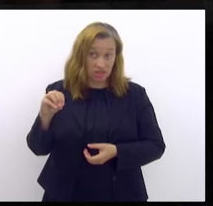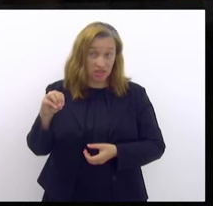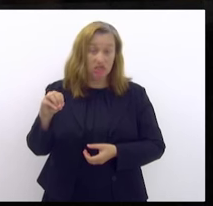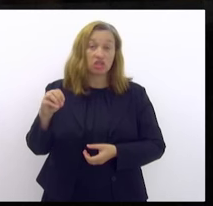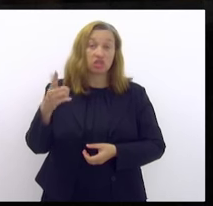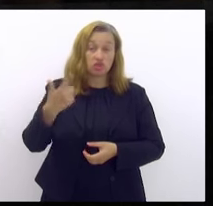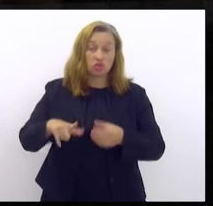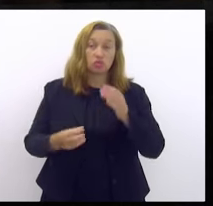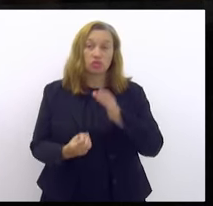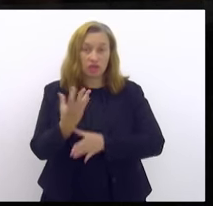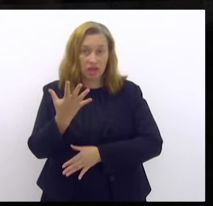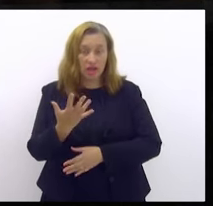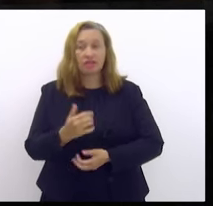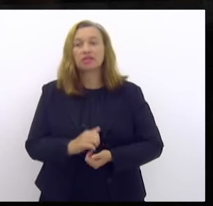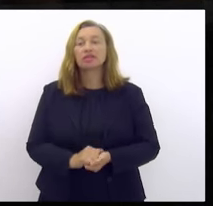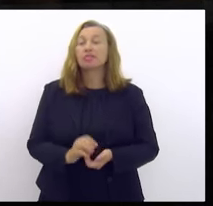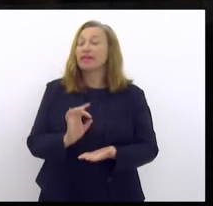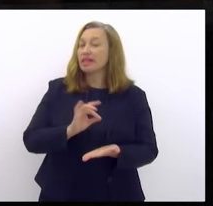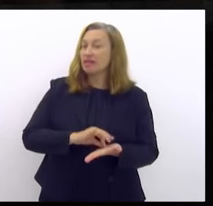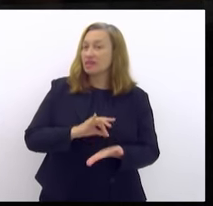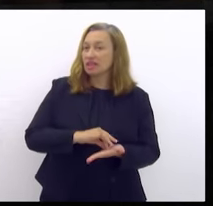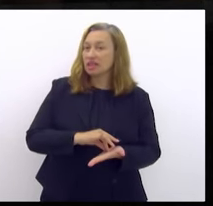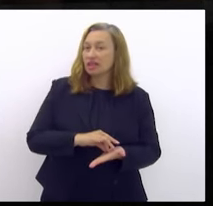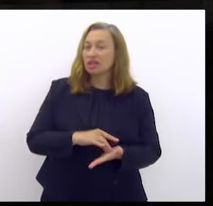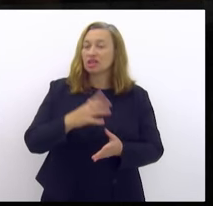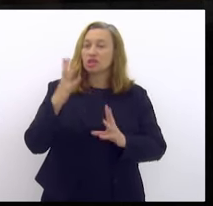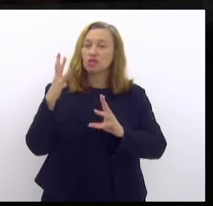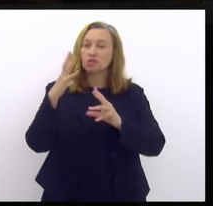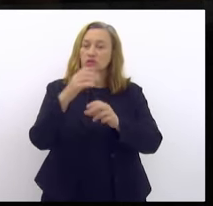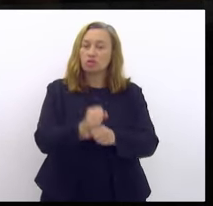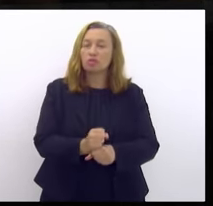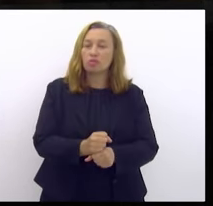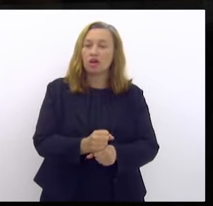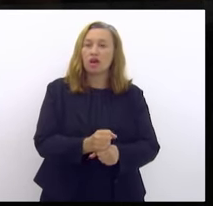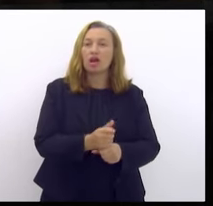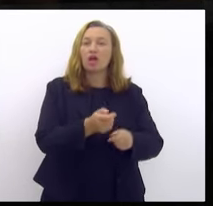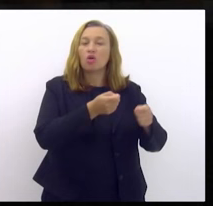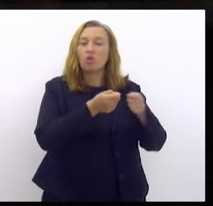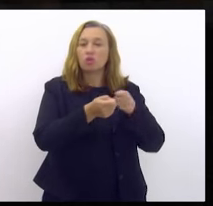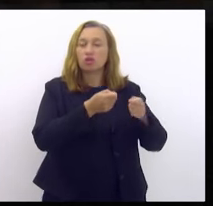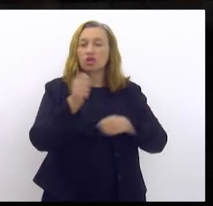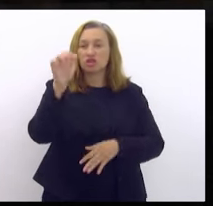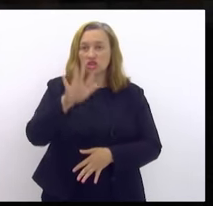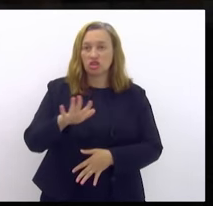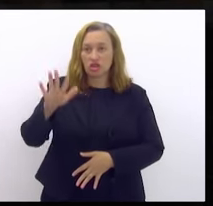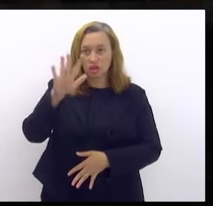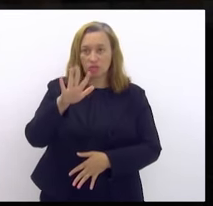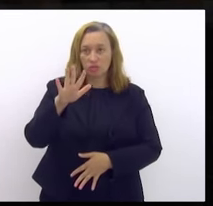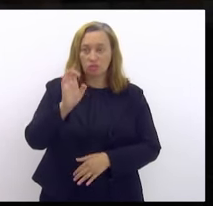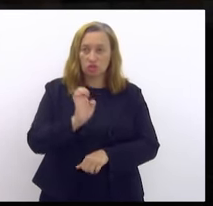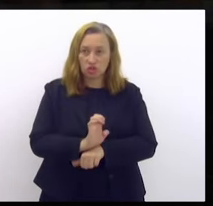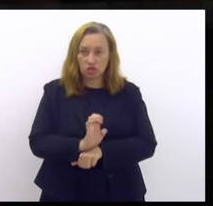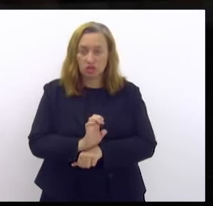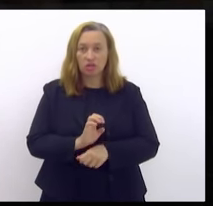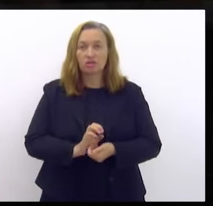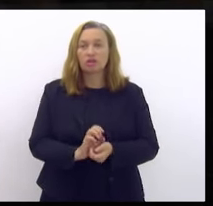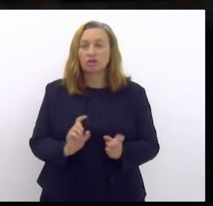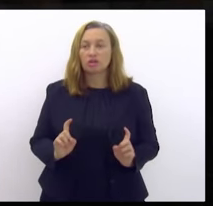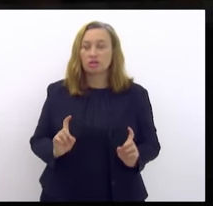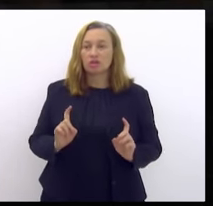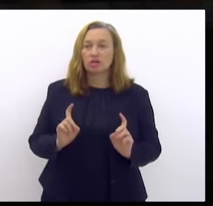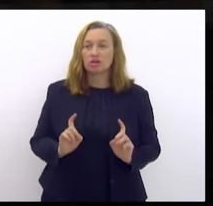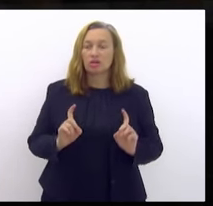recriadas. Mas, na verdade, se eu contabilizar a Controladoria Geral do Estado, o Gabinete